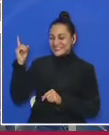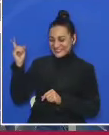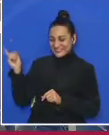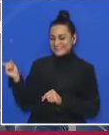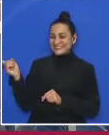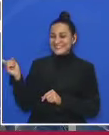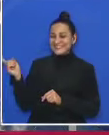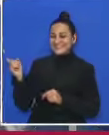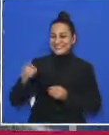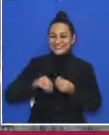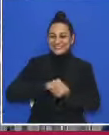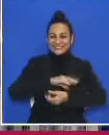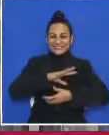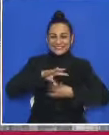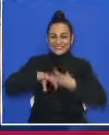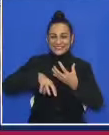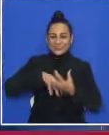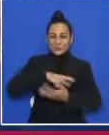Valendo.